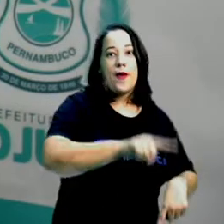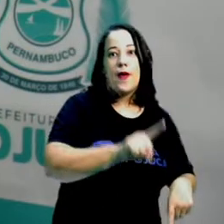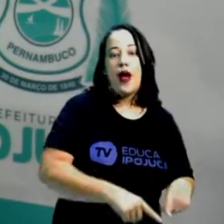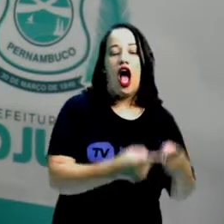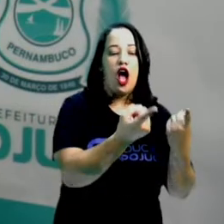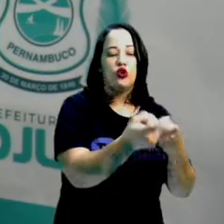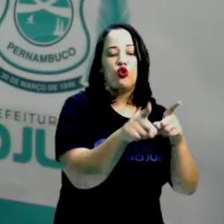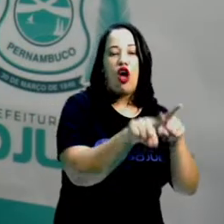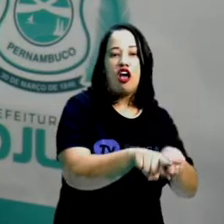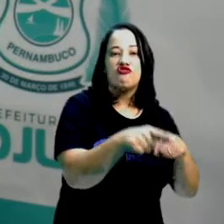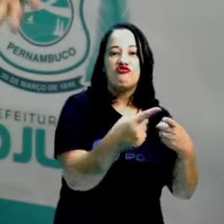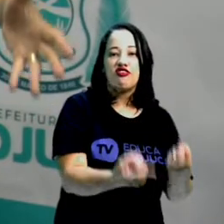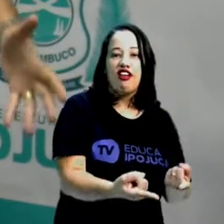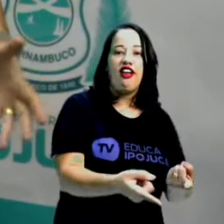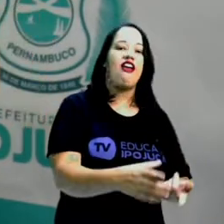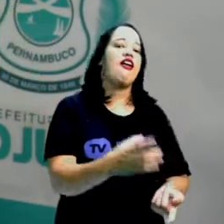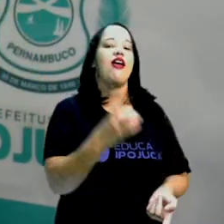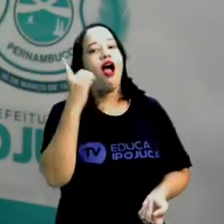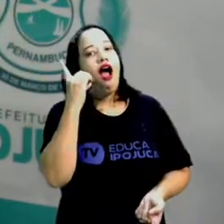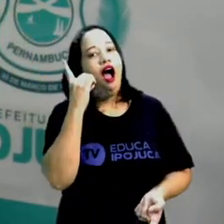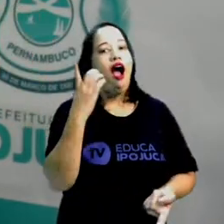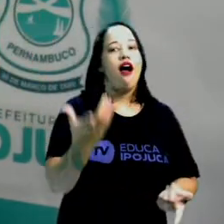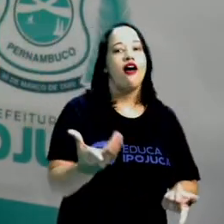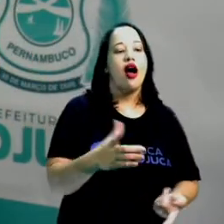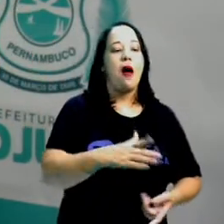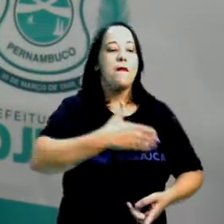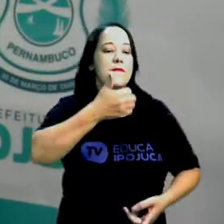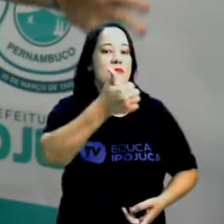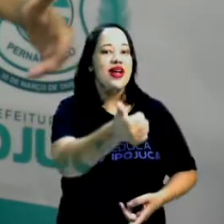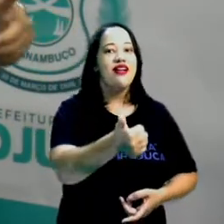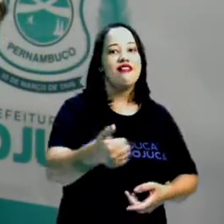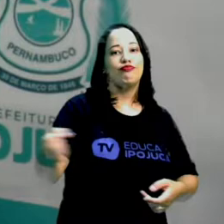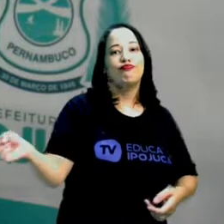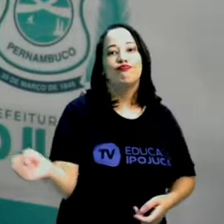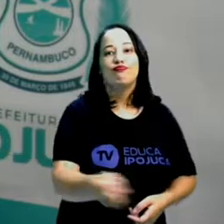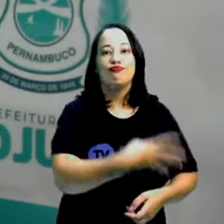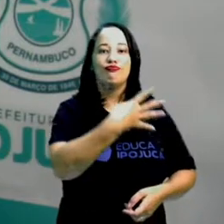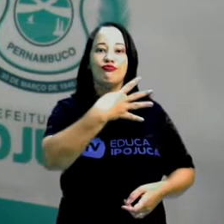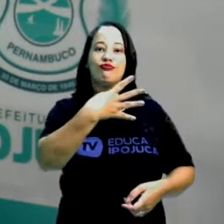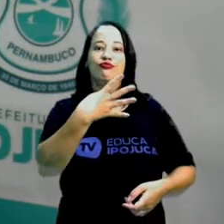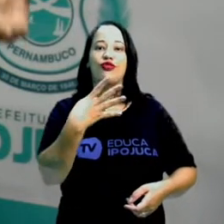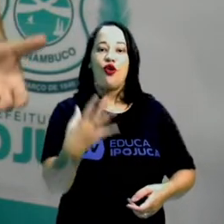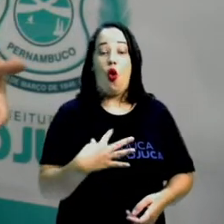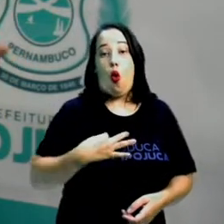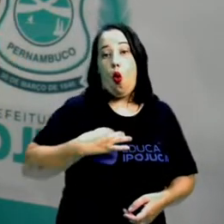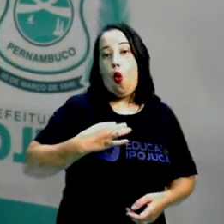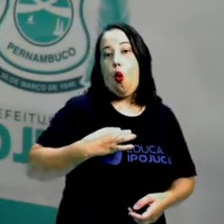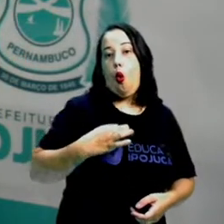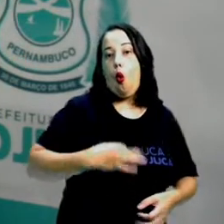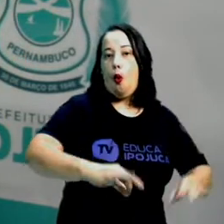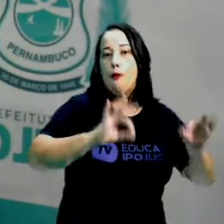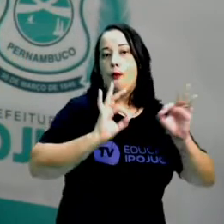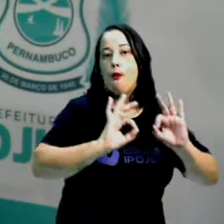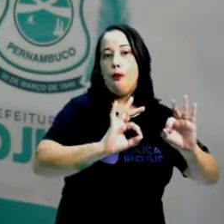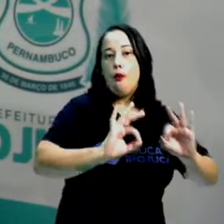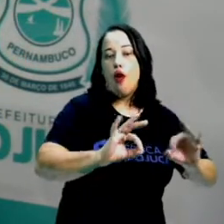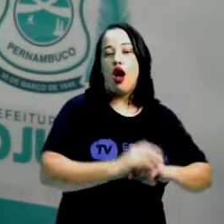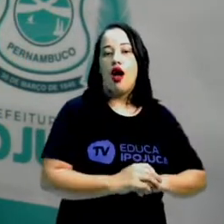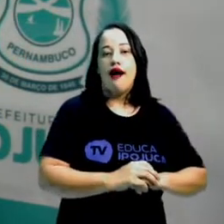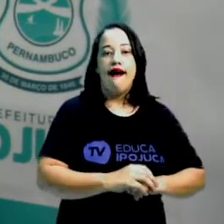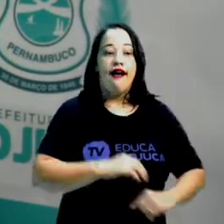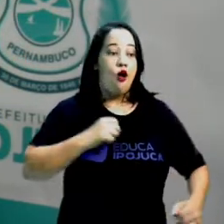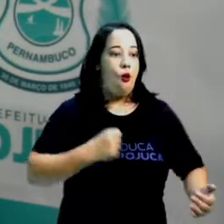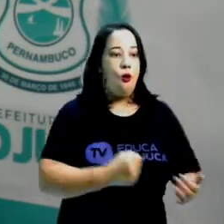churrasqueira o melhor rádio né tudo mais novo então assim as melhores roupas então você